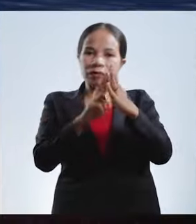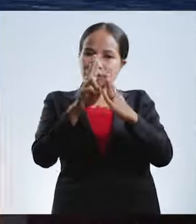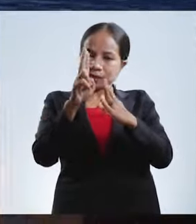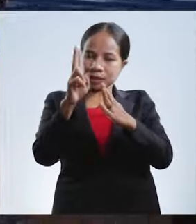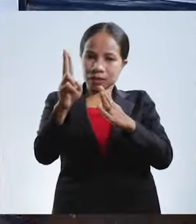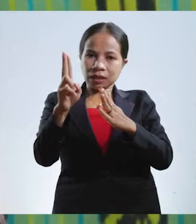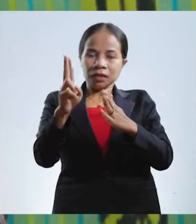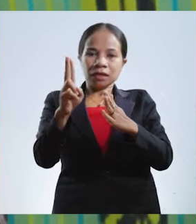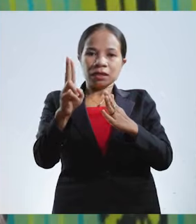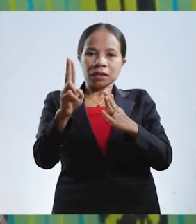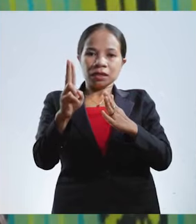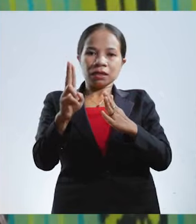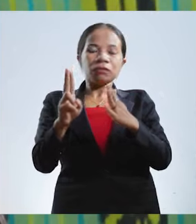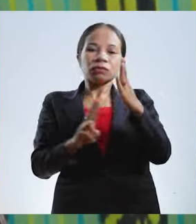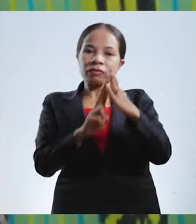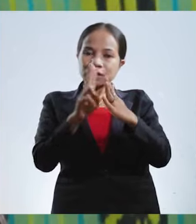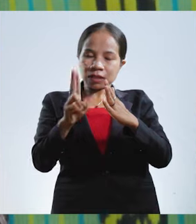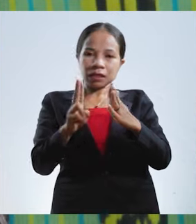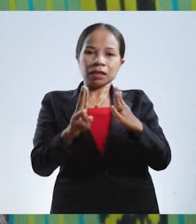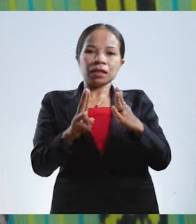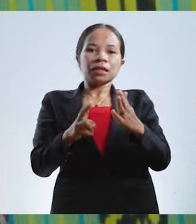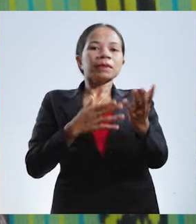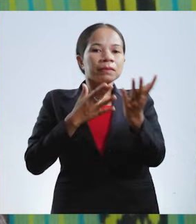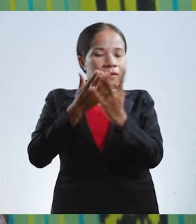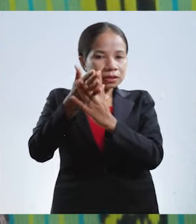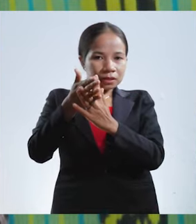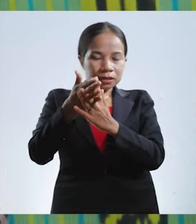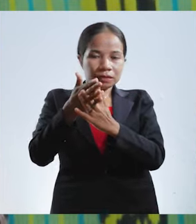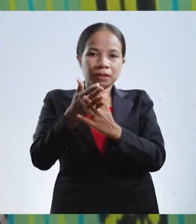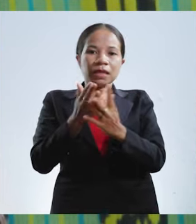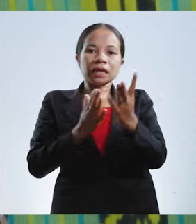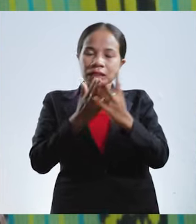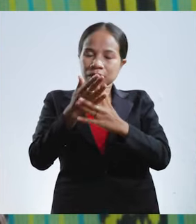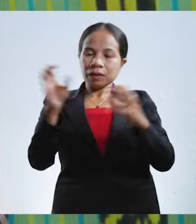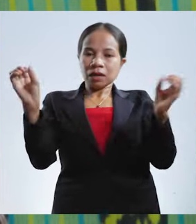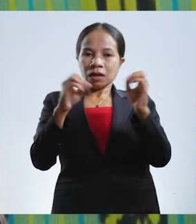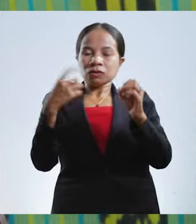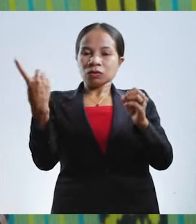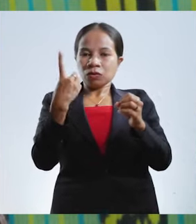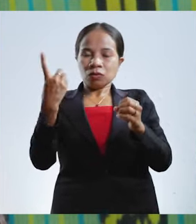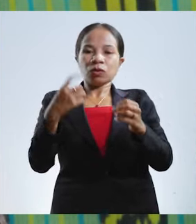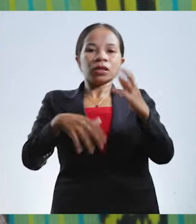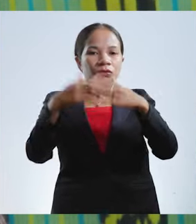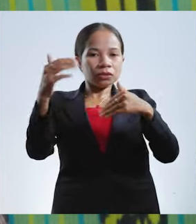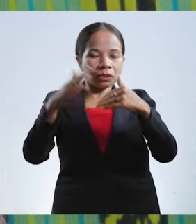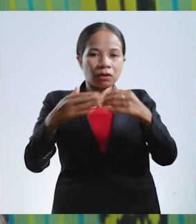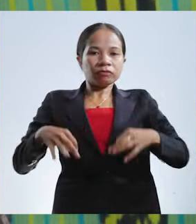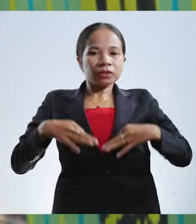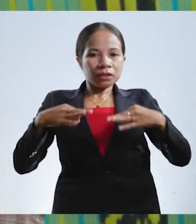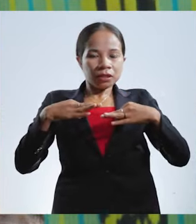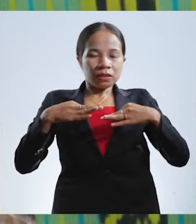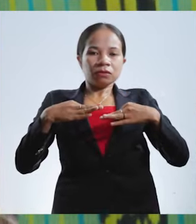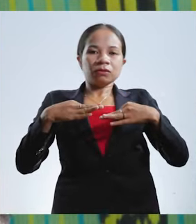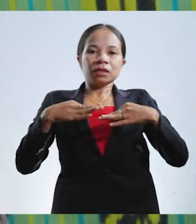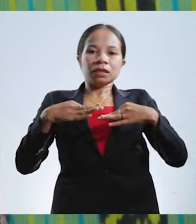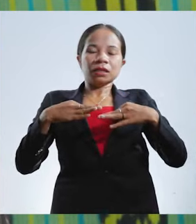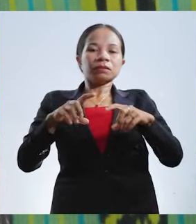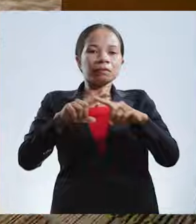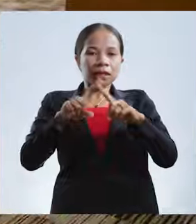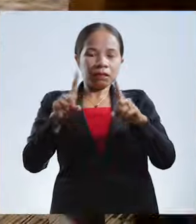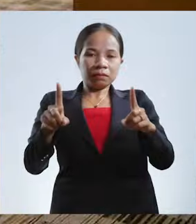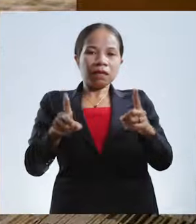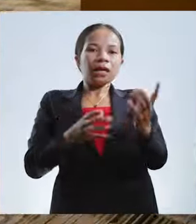nene universidade nene ma mais accessible los in terms of construção de construção físico universidade